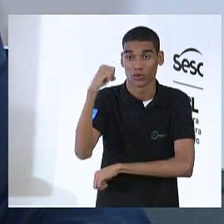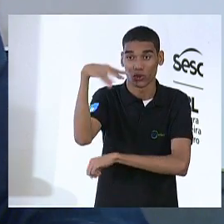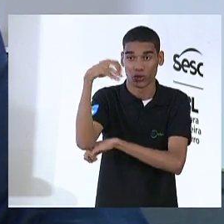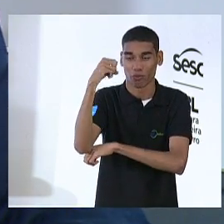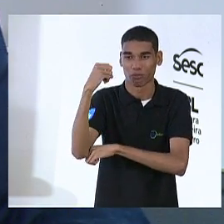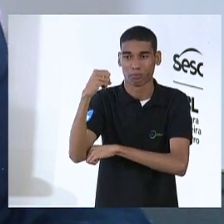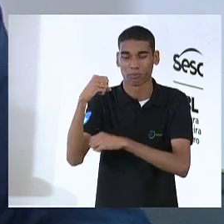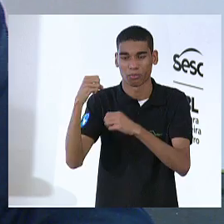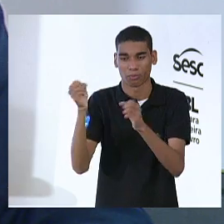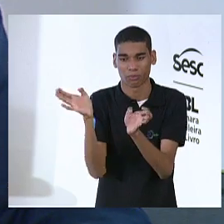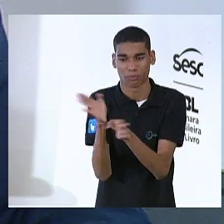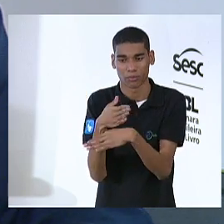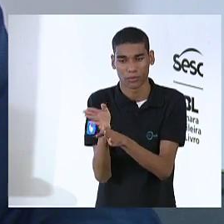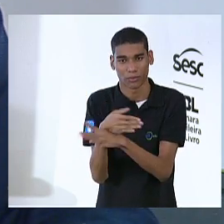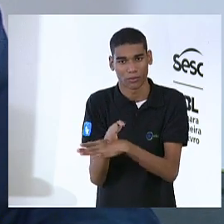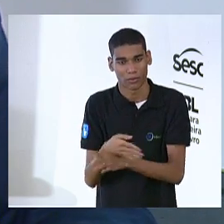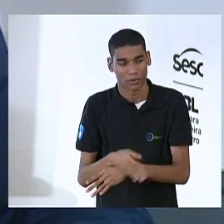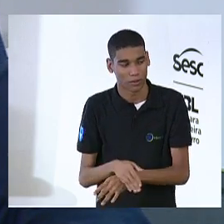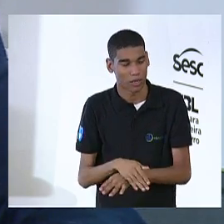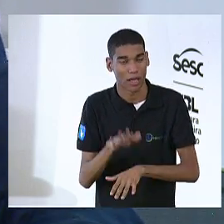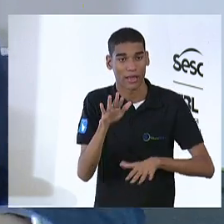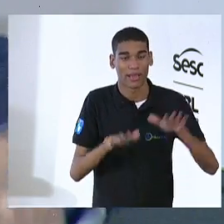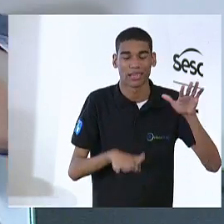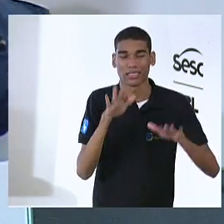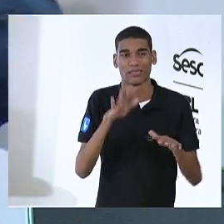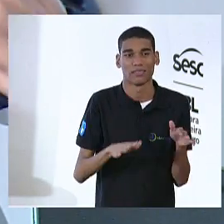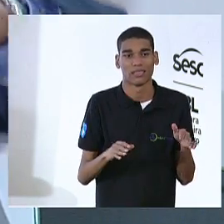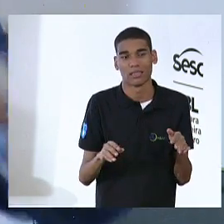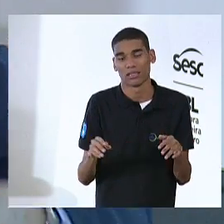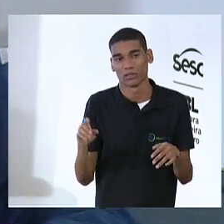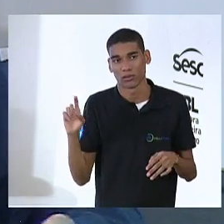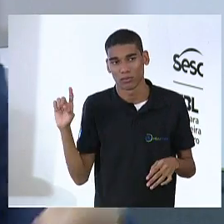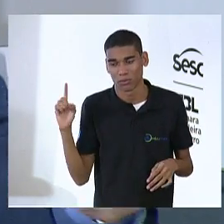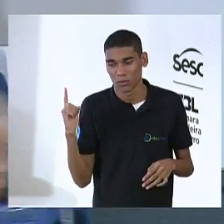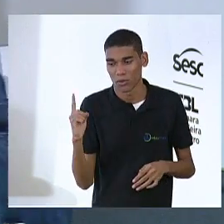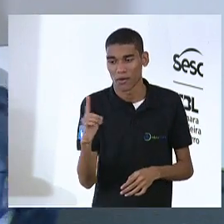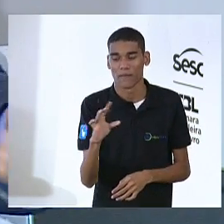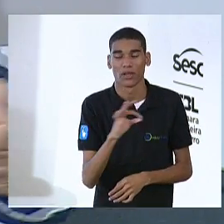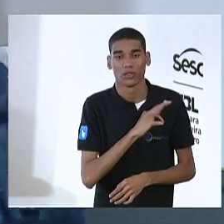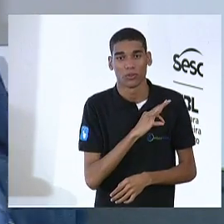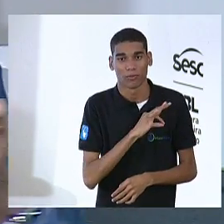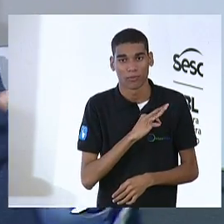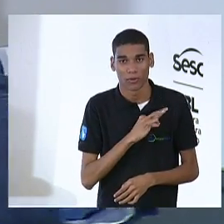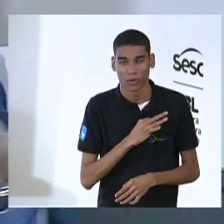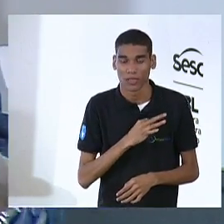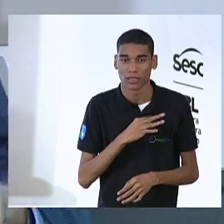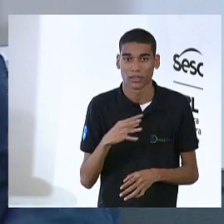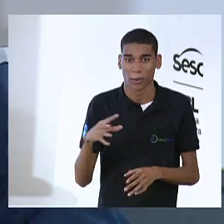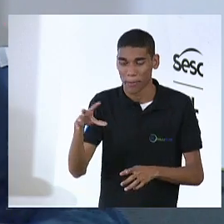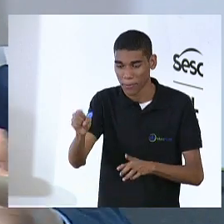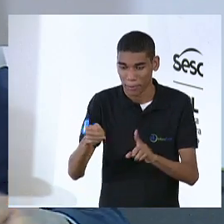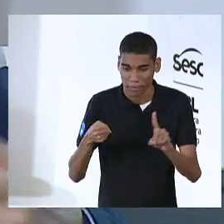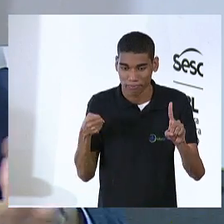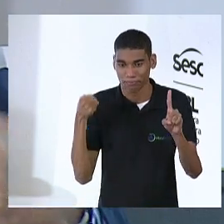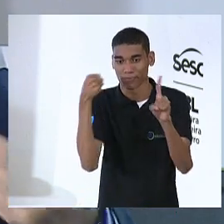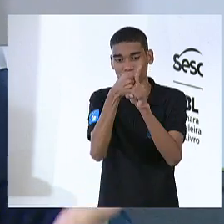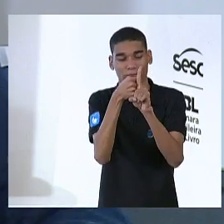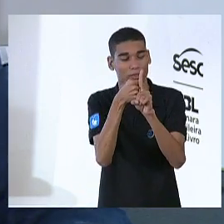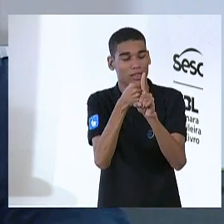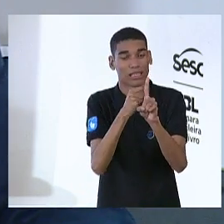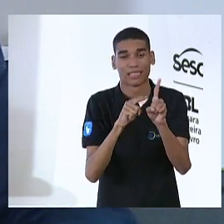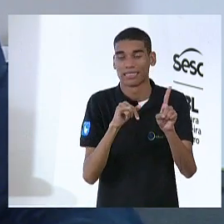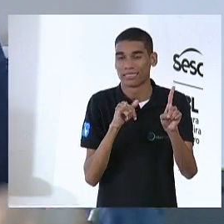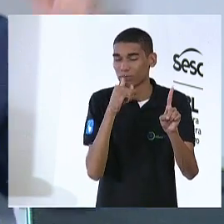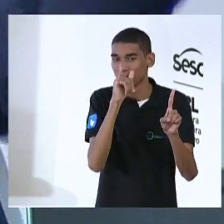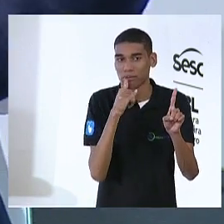descapados na ponta, que estão ali, né? Volta e meia aparecem os policiais, prendem o cara no poste, já lasca diretamente os fios, dá o choque elétrico para